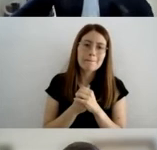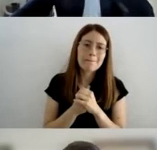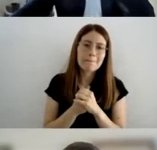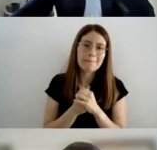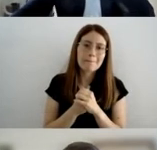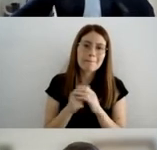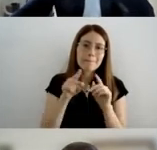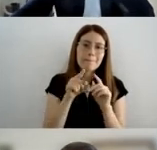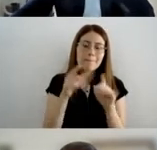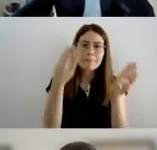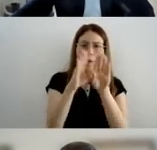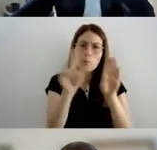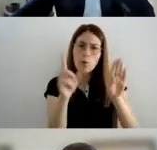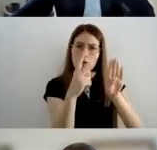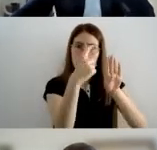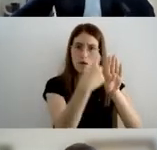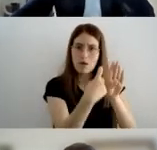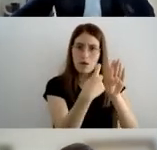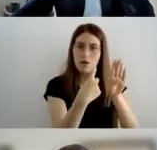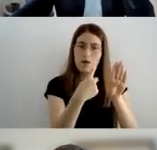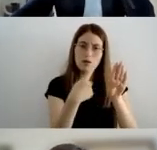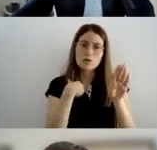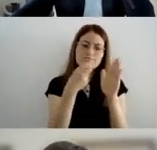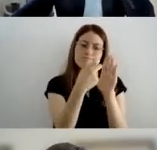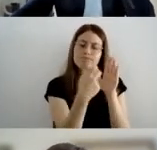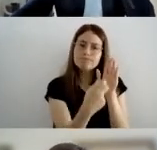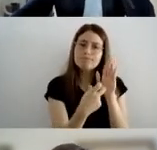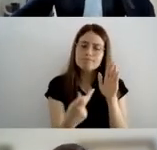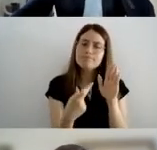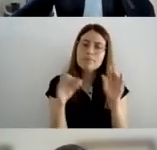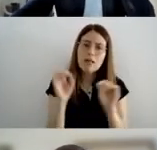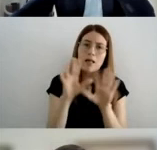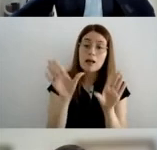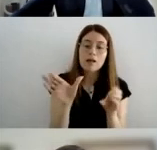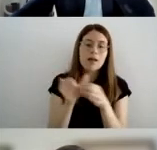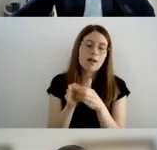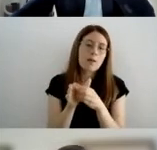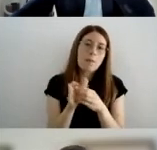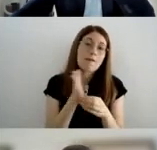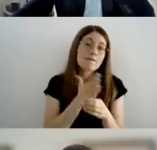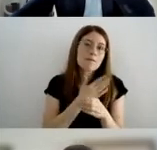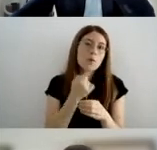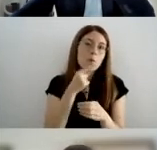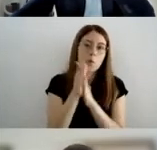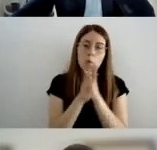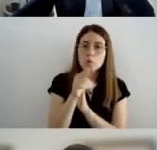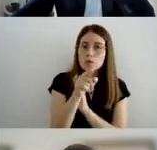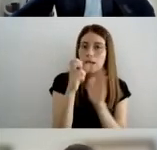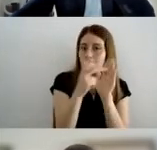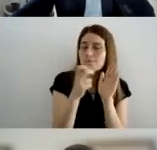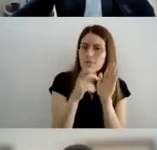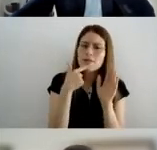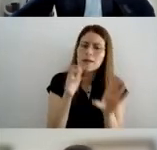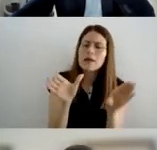estes placas para colocar nas portas, com uma mensagem clara, e as equipas gostavam muito de a utilizar, com a equipa de